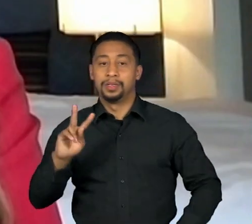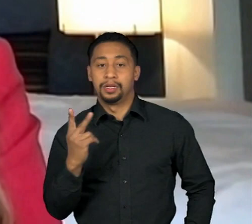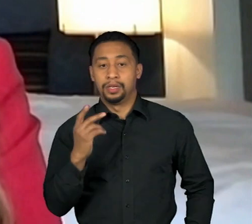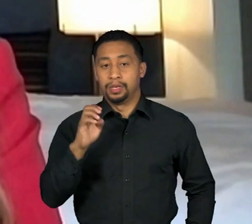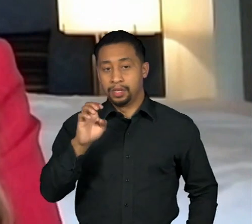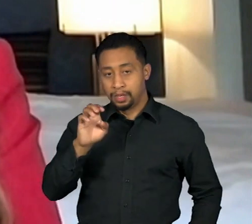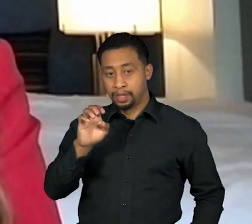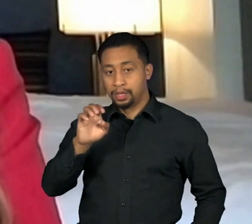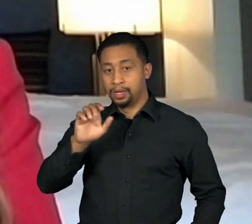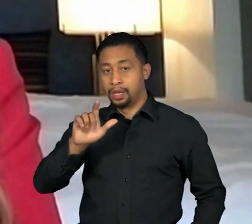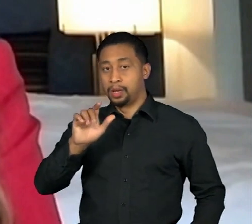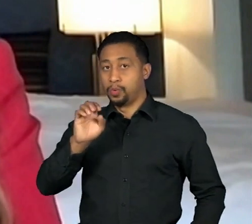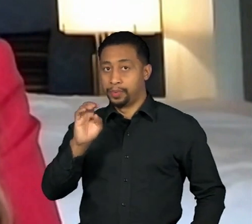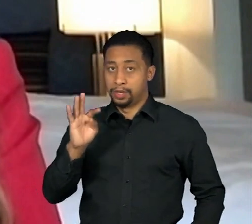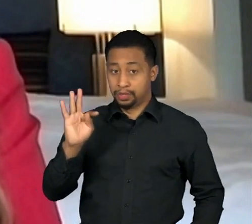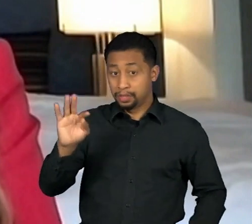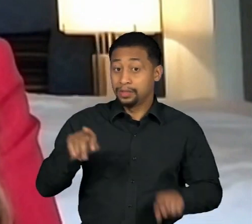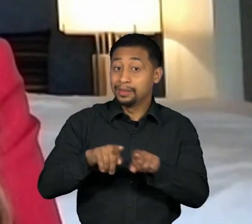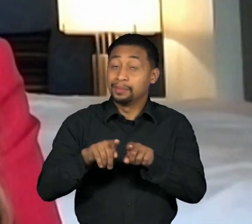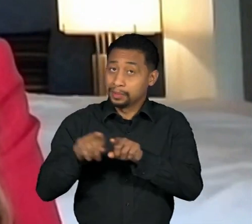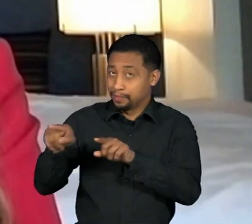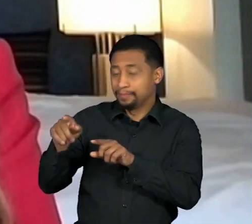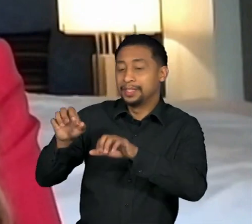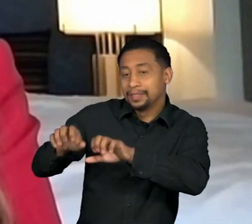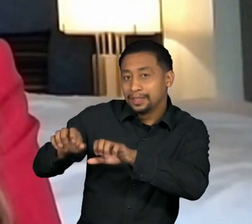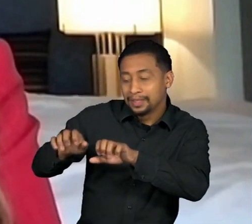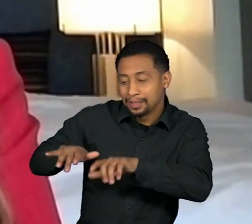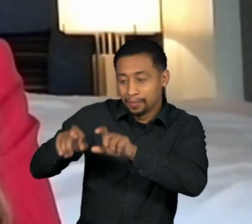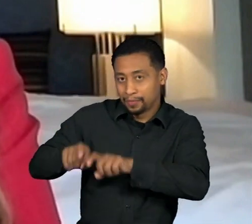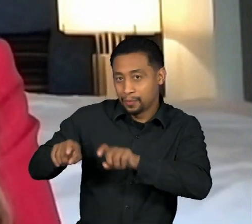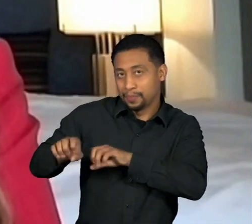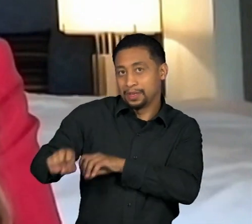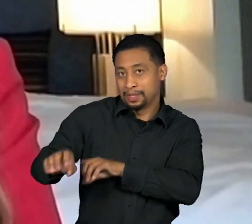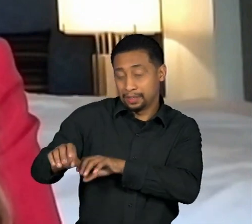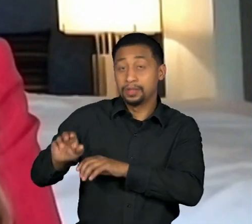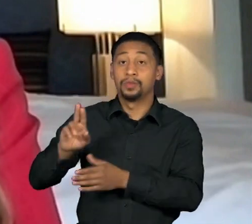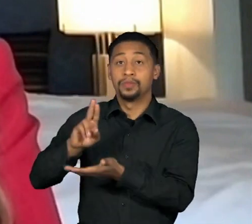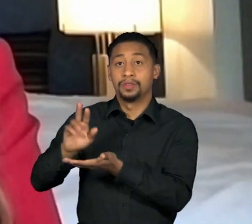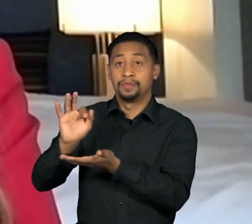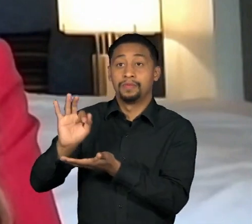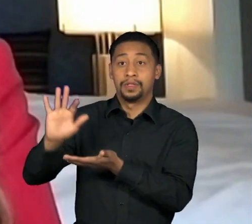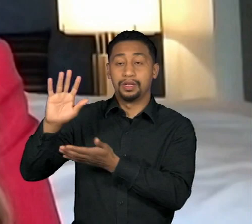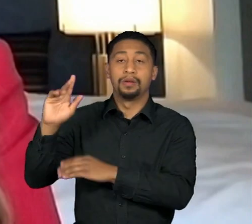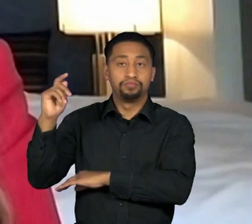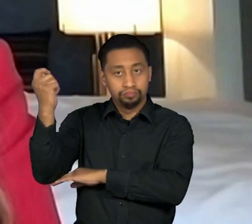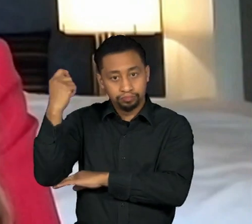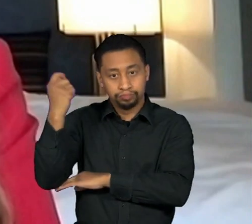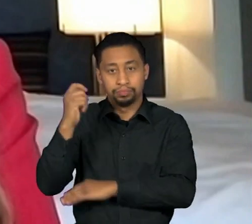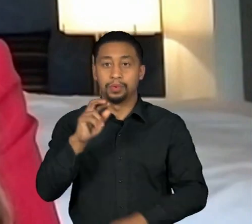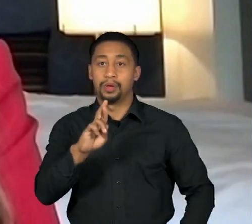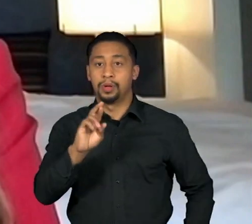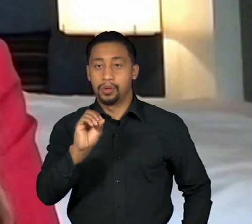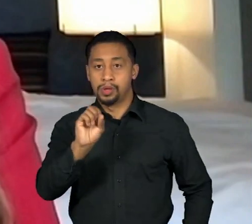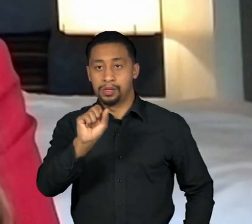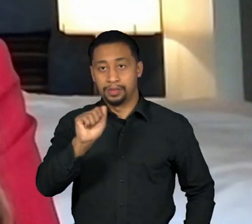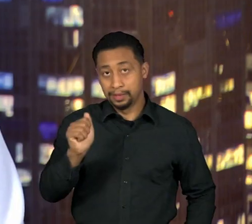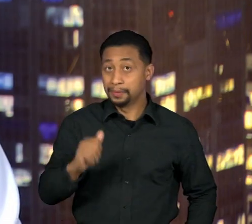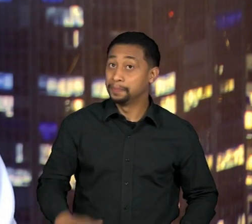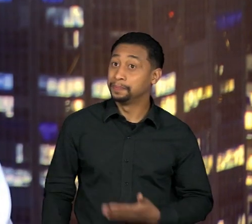informática do programa de pós-graduação em informática na educação da Universidade Federal do Rio Grande do Sul, Rosa Maria